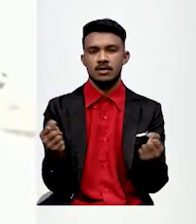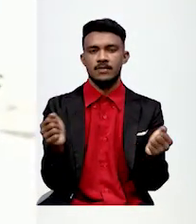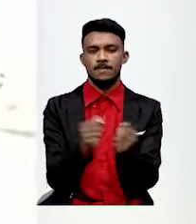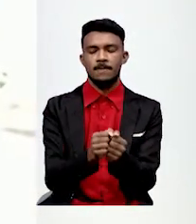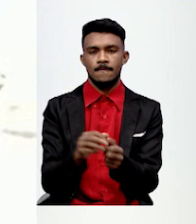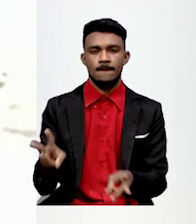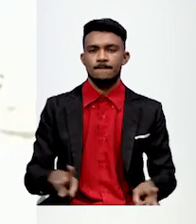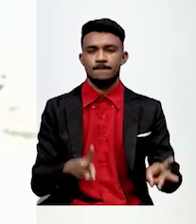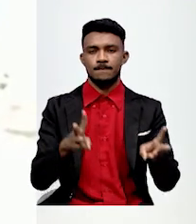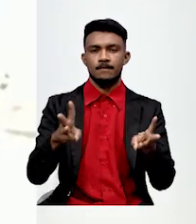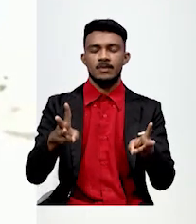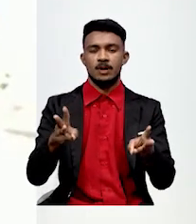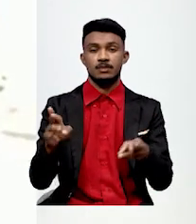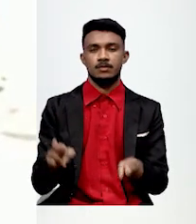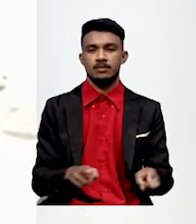motalaku,